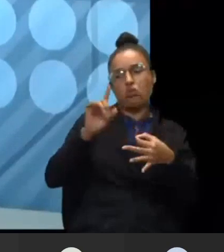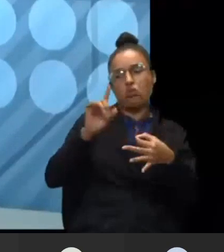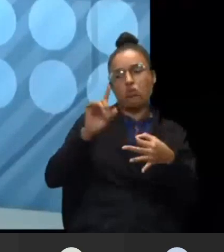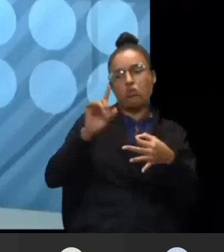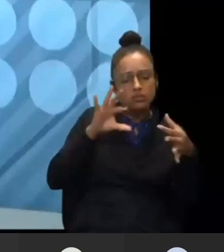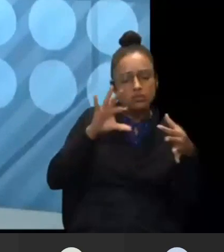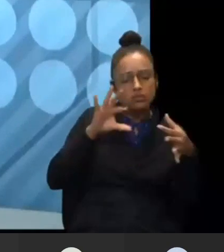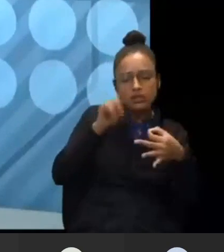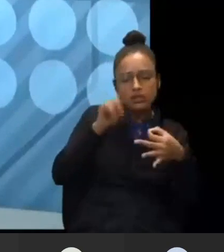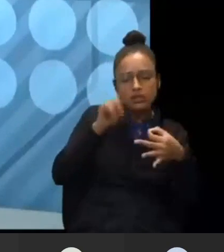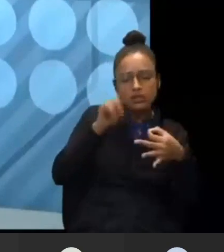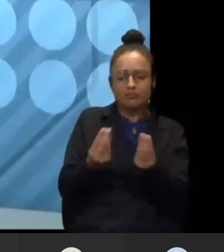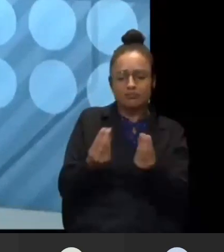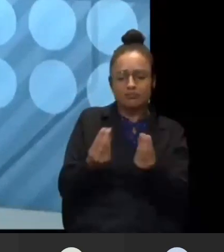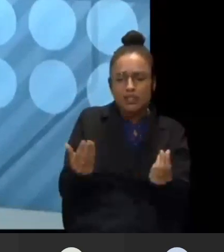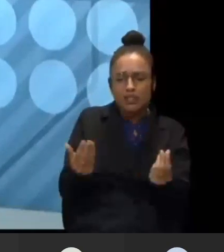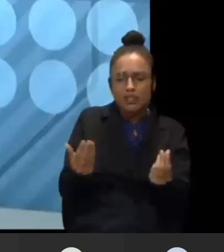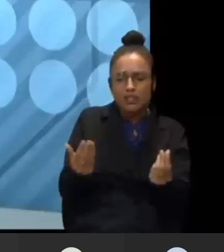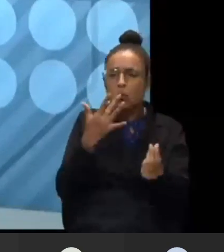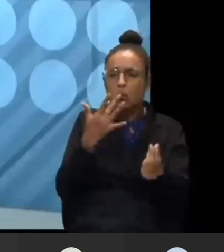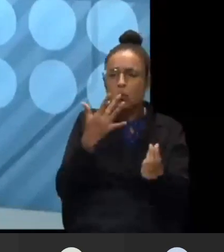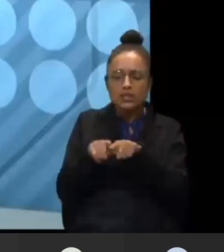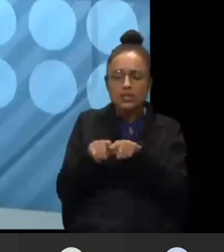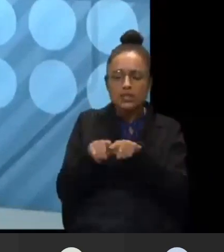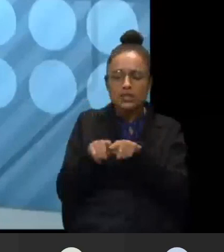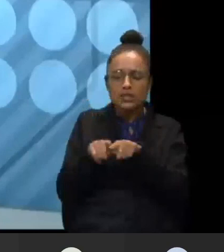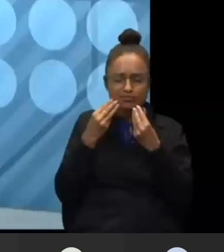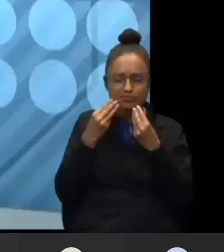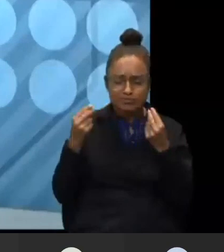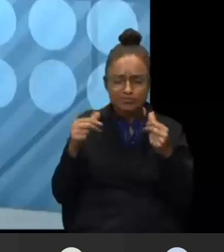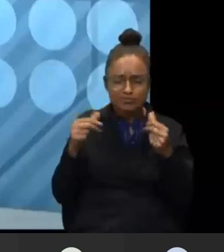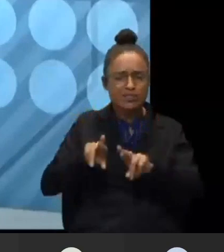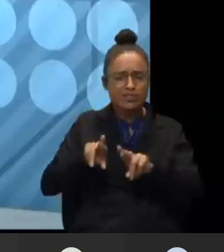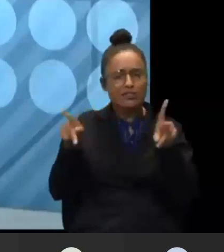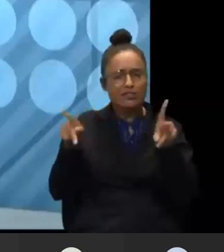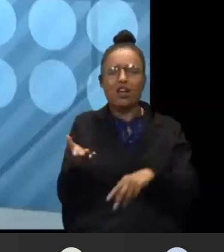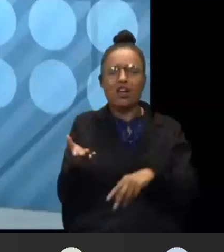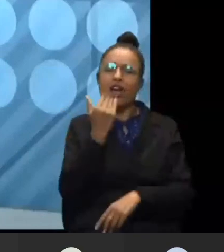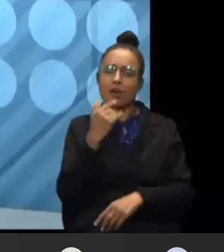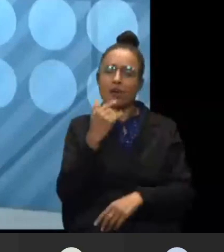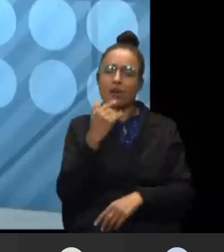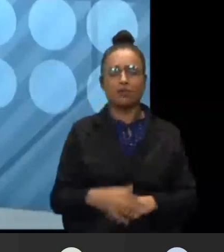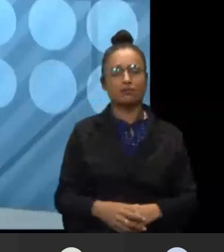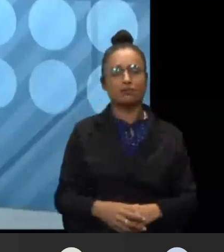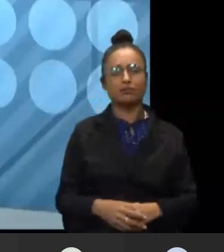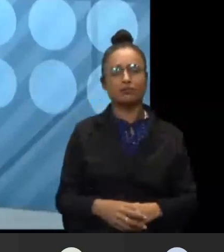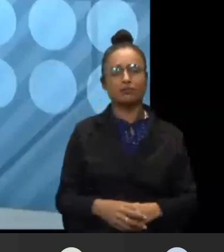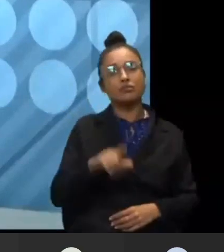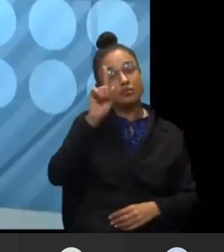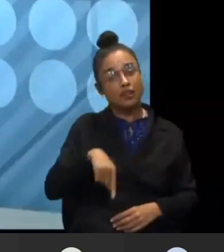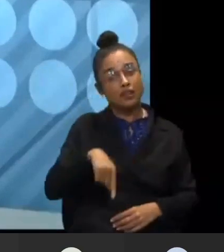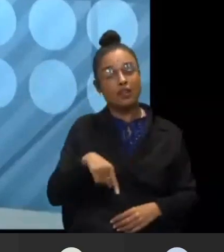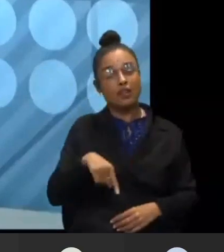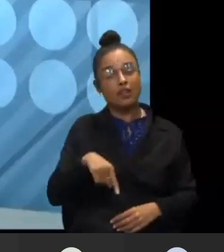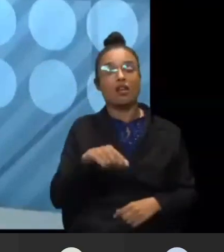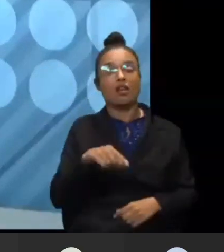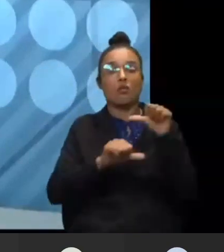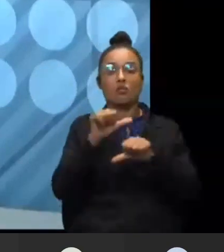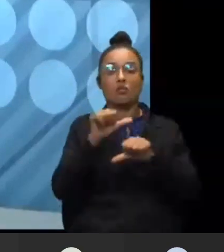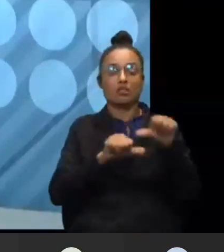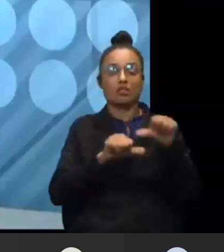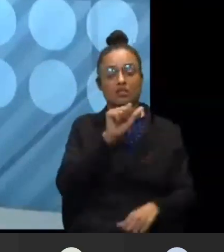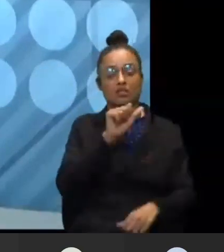ele altera também a cor do alimento. Então, essa é uma das implicações relacionadas à presença de ácidos